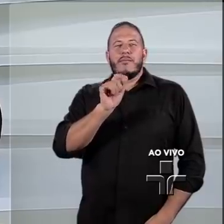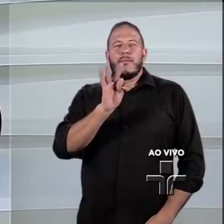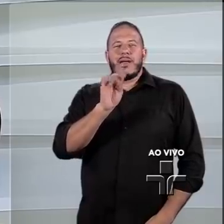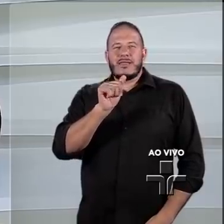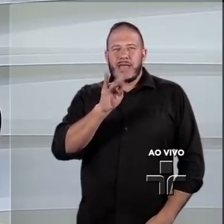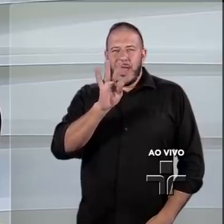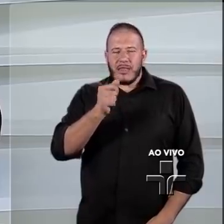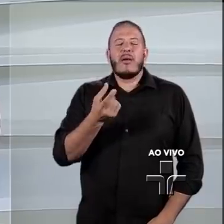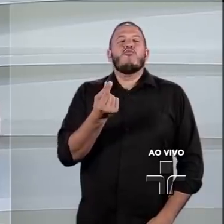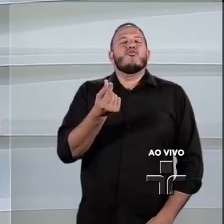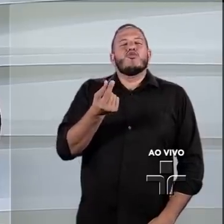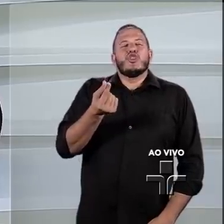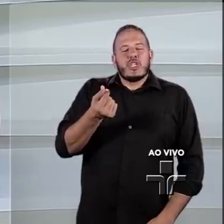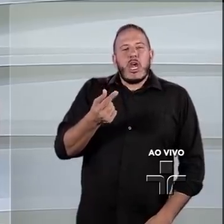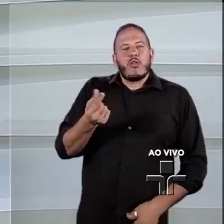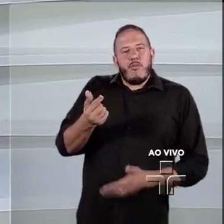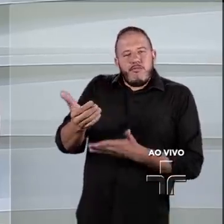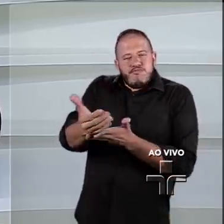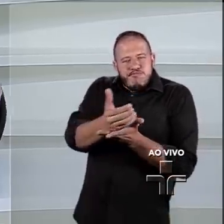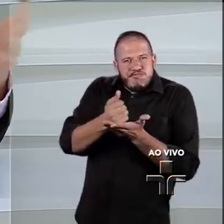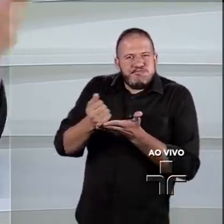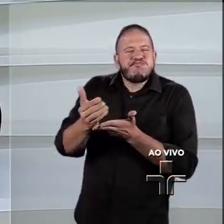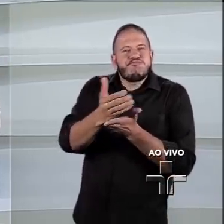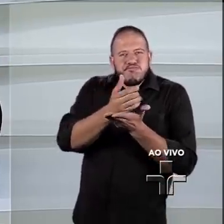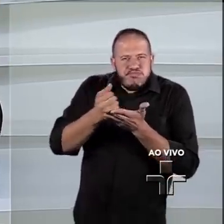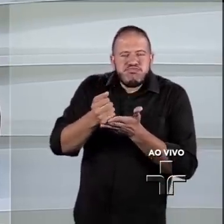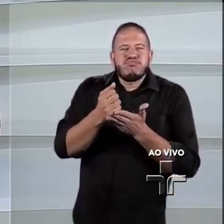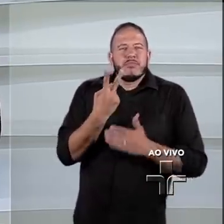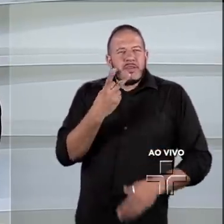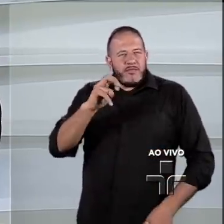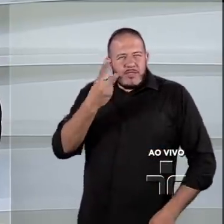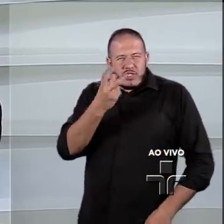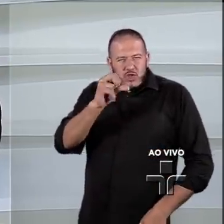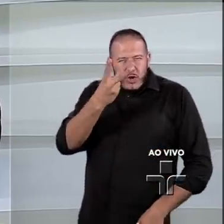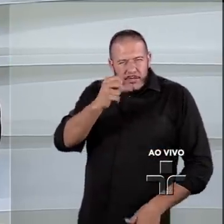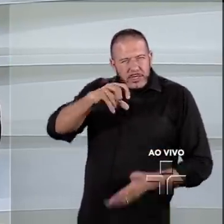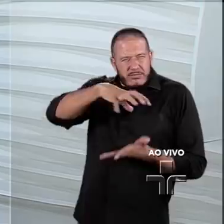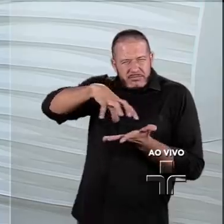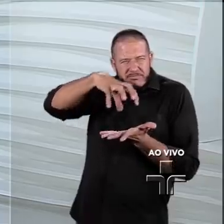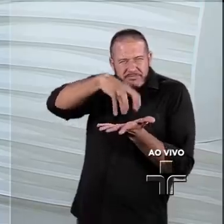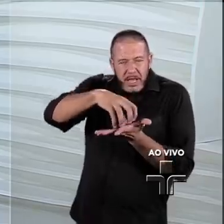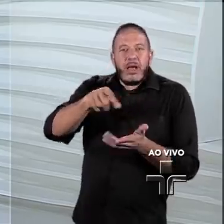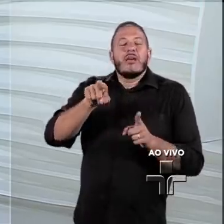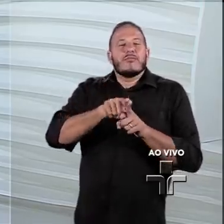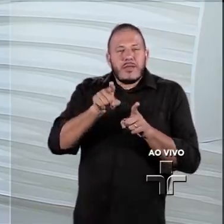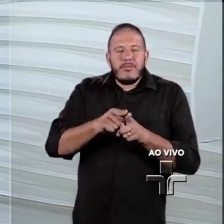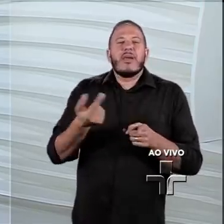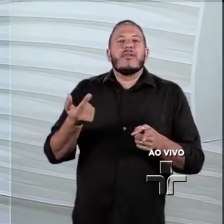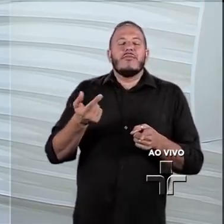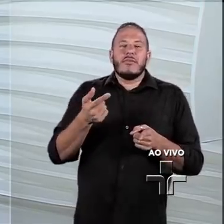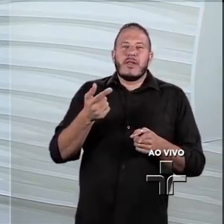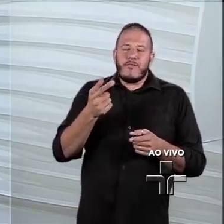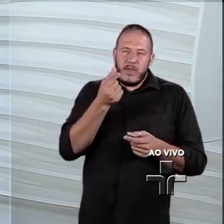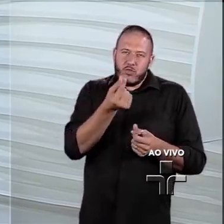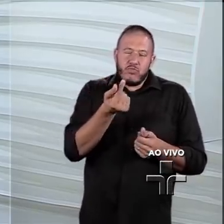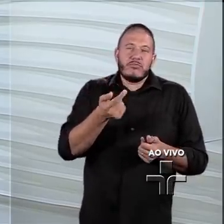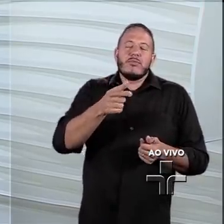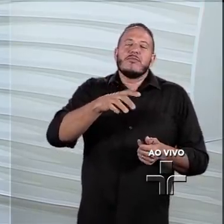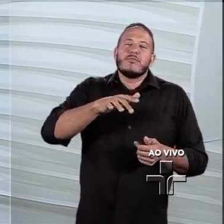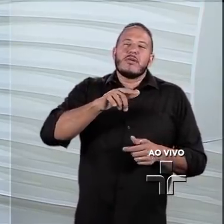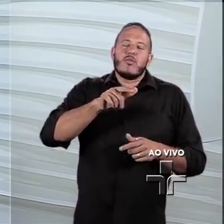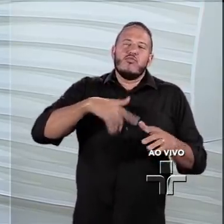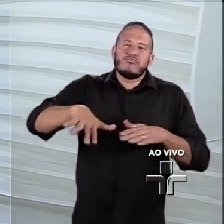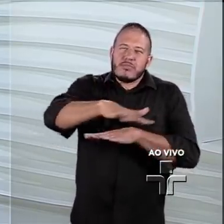Prefeitura e, de volta, os cidadãos receberam ali um relevo lunar com um deserto aí no